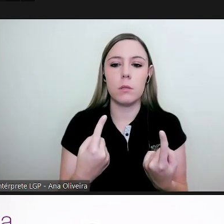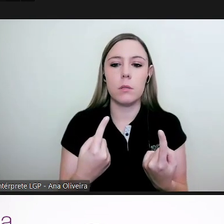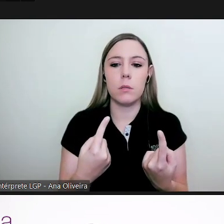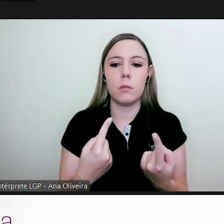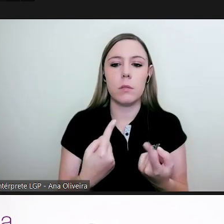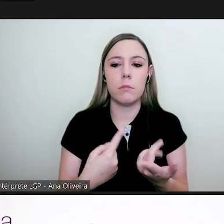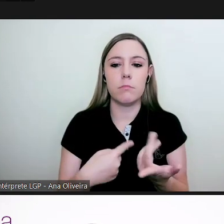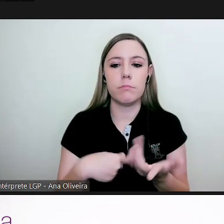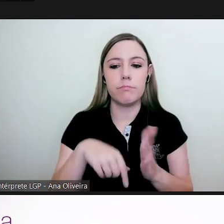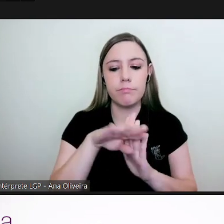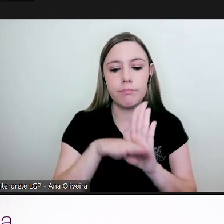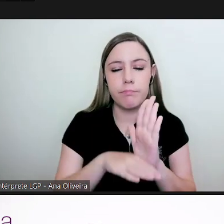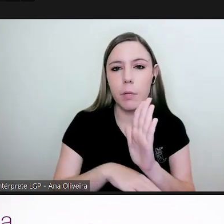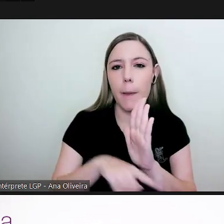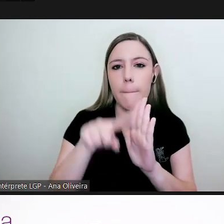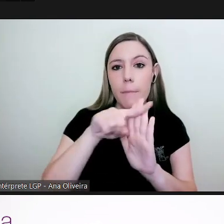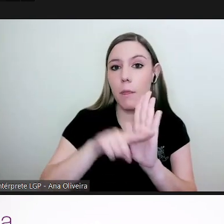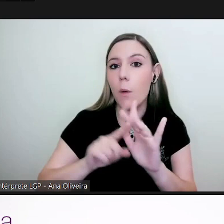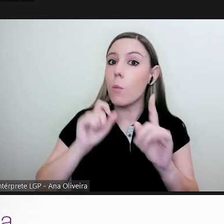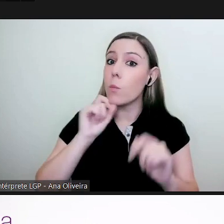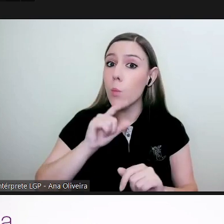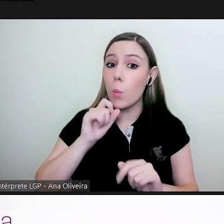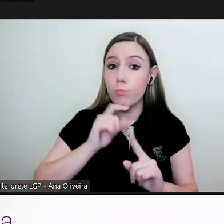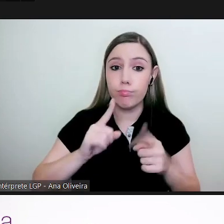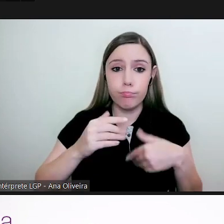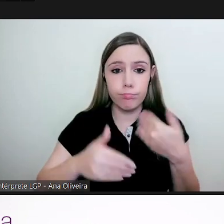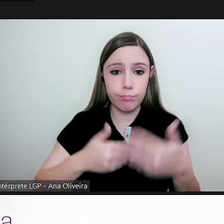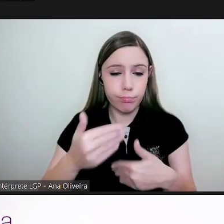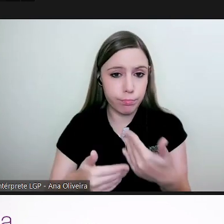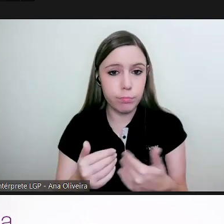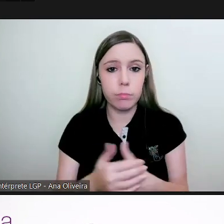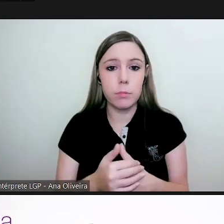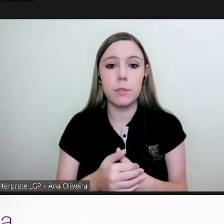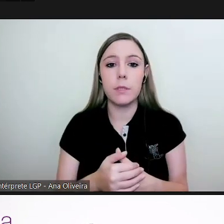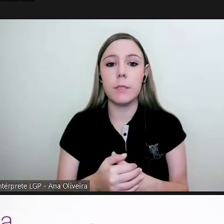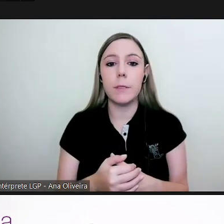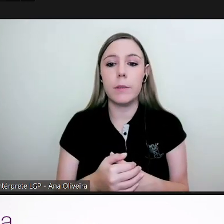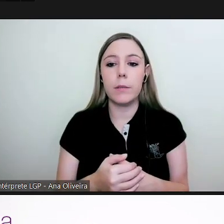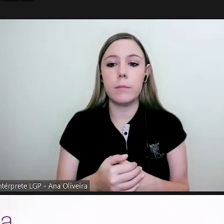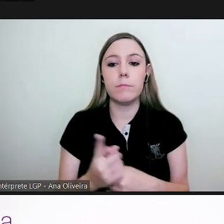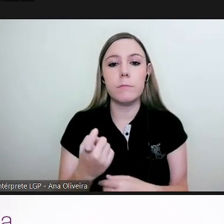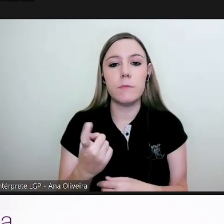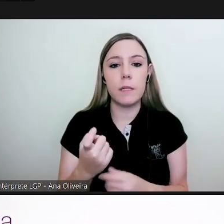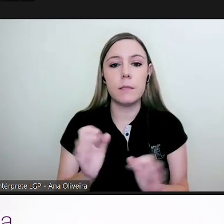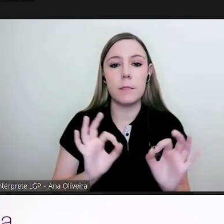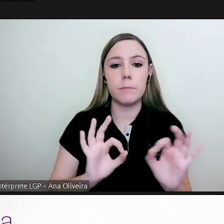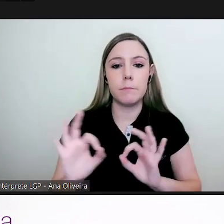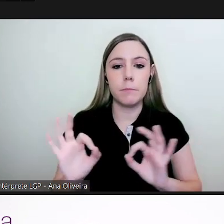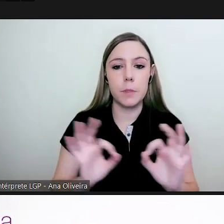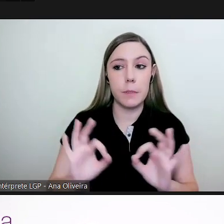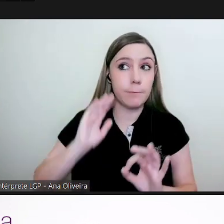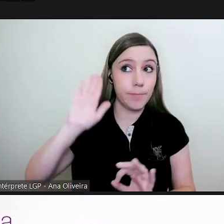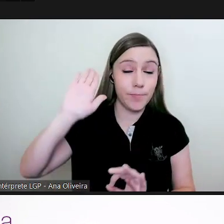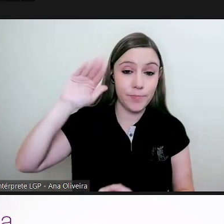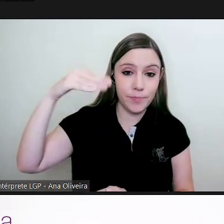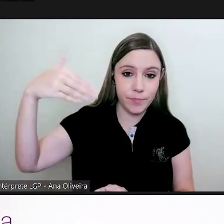portfólio medidas possíveis a implementar a breve trecho. Falta o planeamento a longo